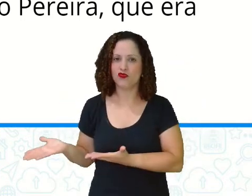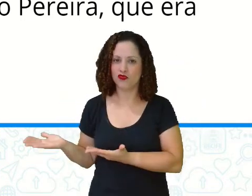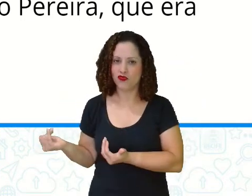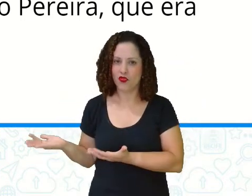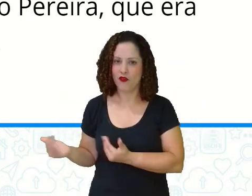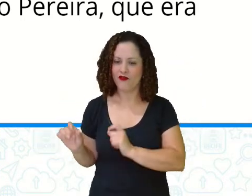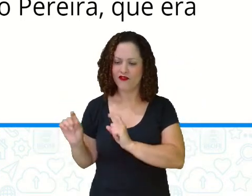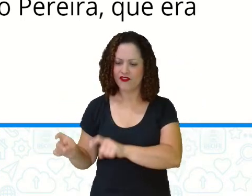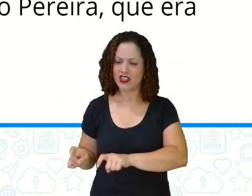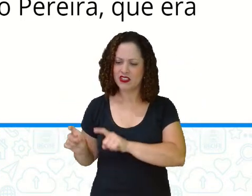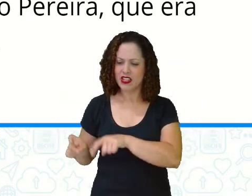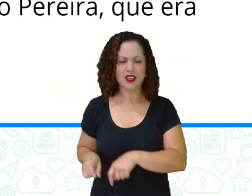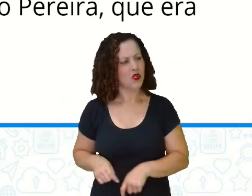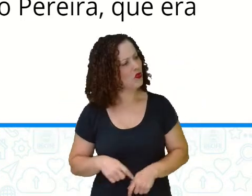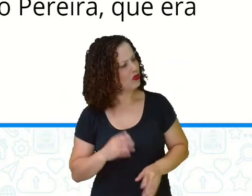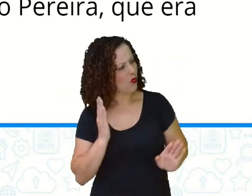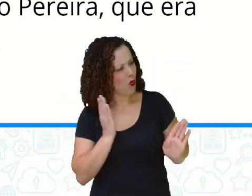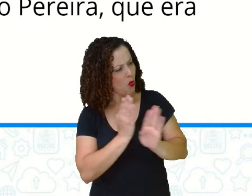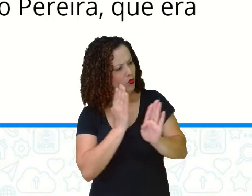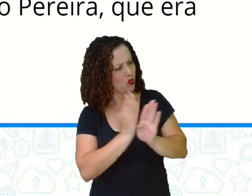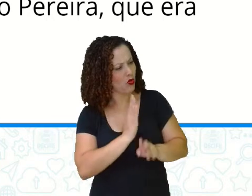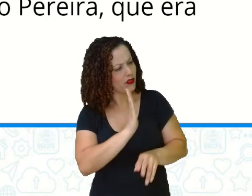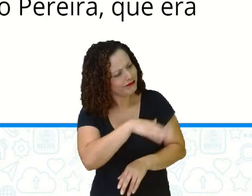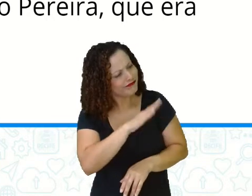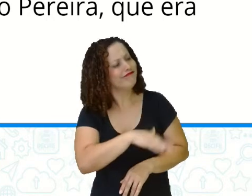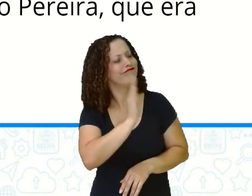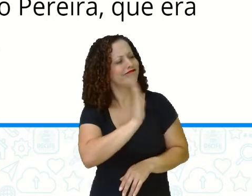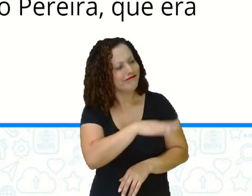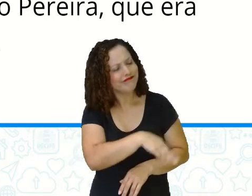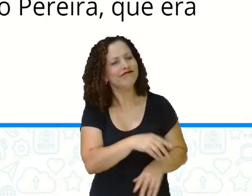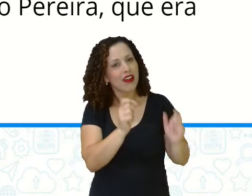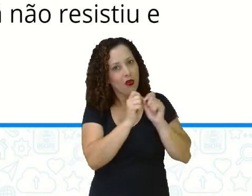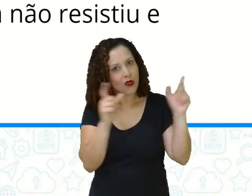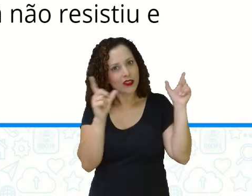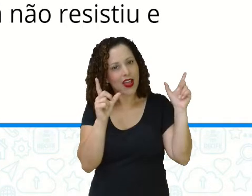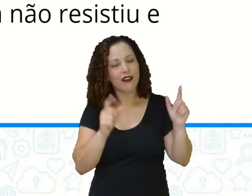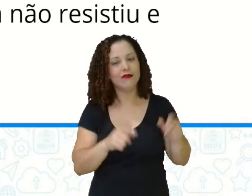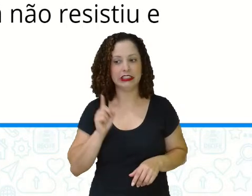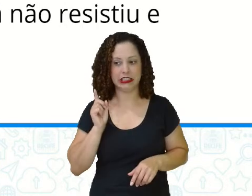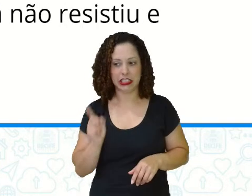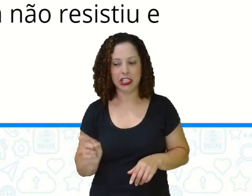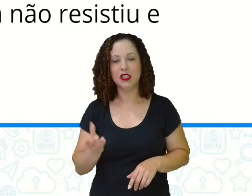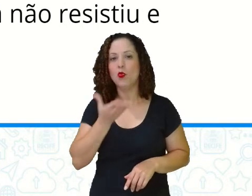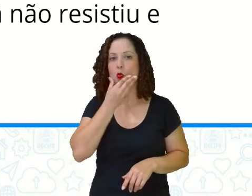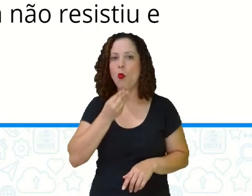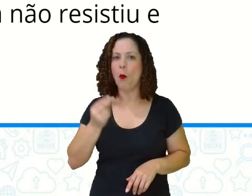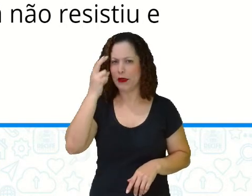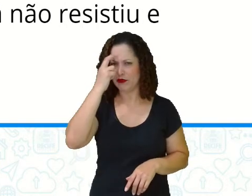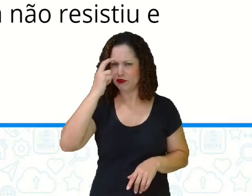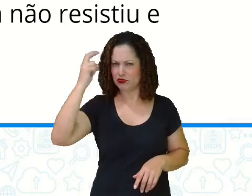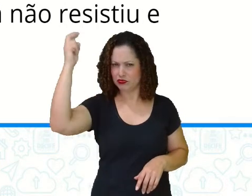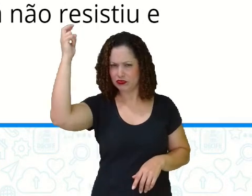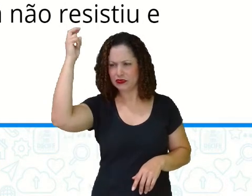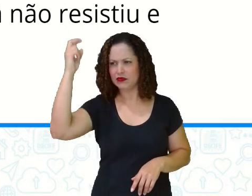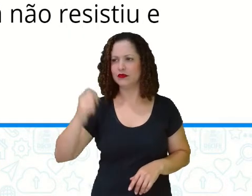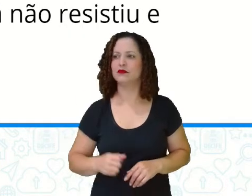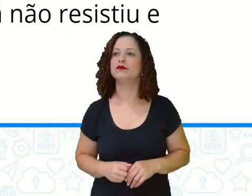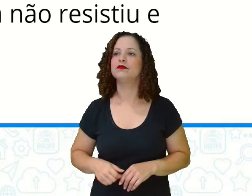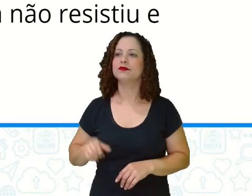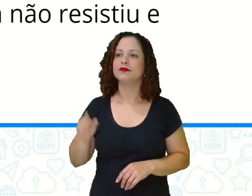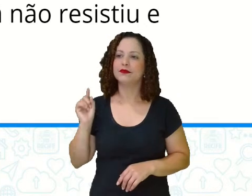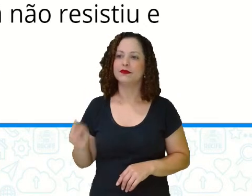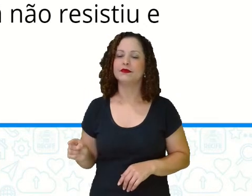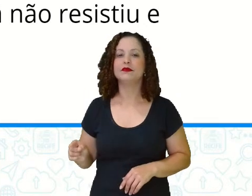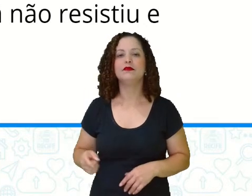Sá Cardoso Pereira, que era um grande estudioso de papagaios. Ele estava em busca do